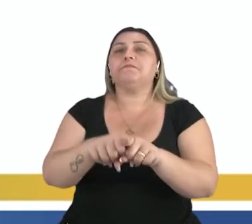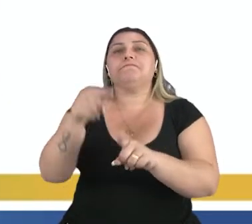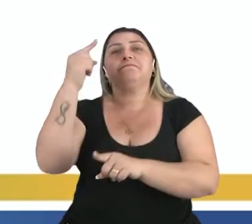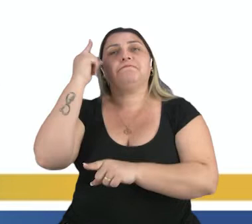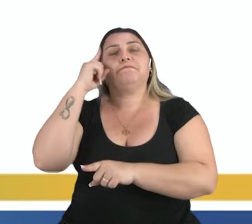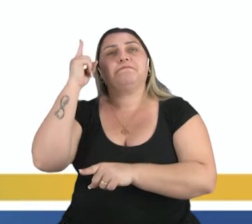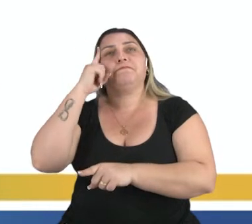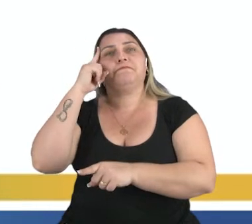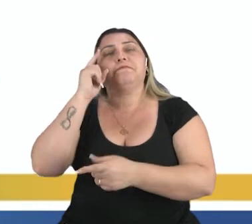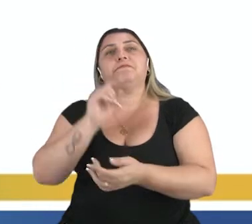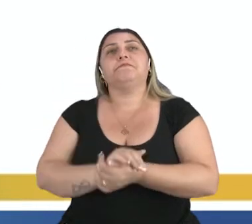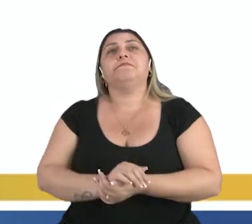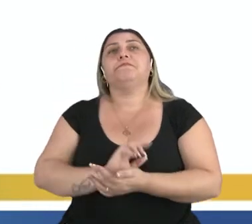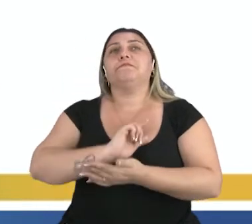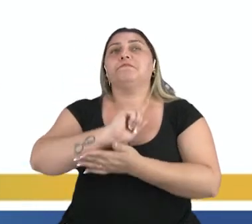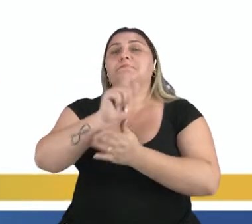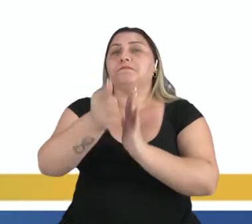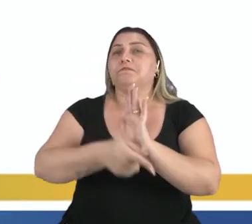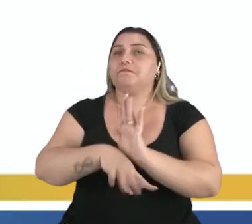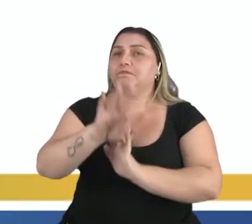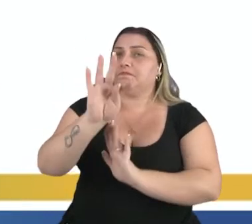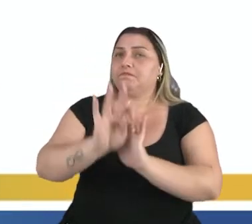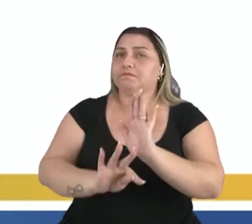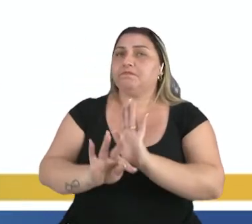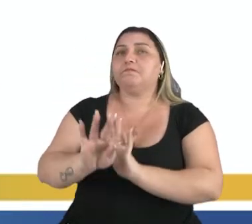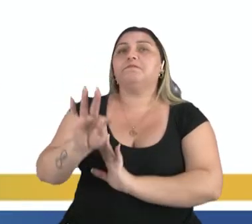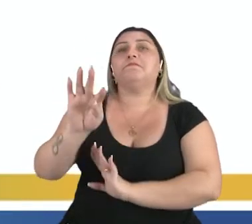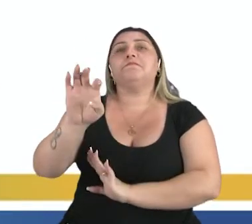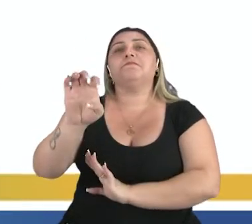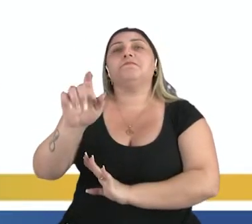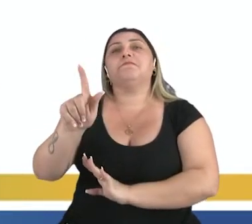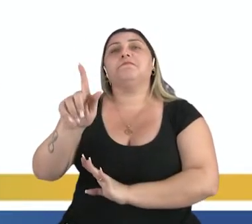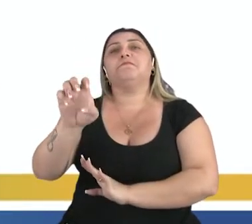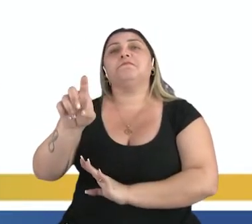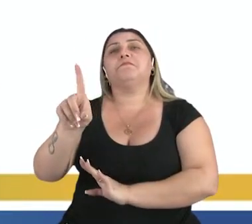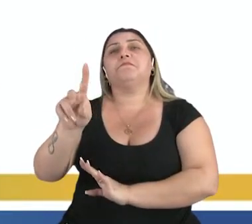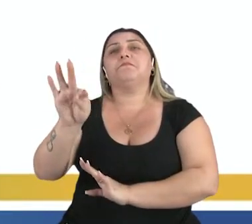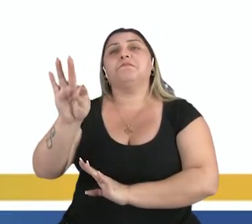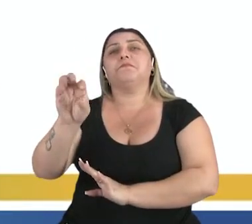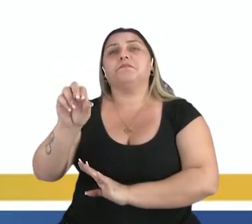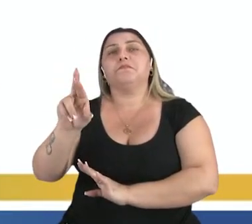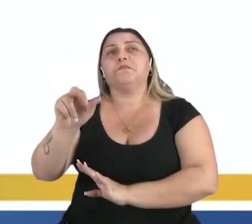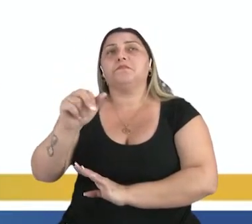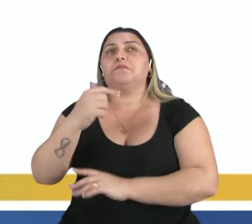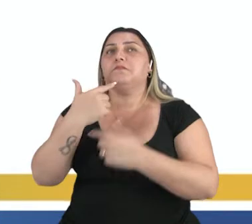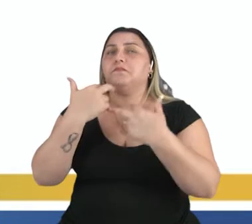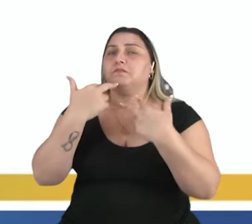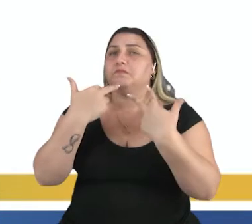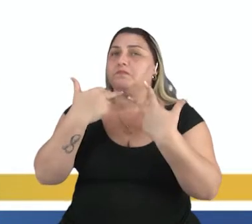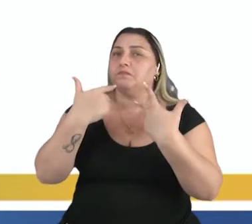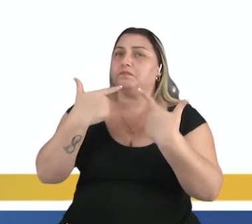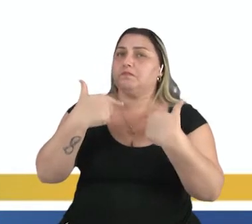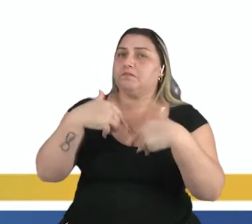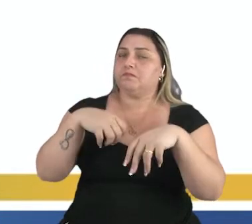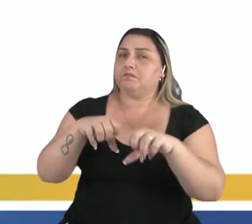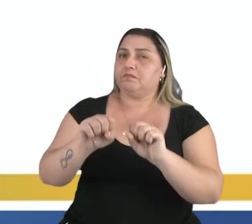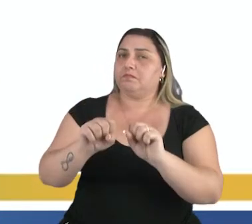que pensar que no gênero editorial nós podemos contar com uma linguagem mais,